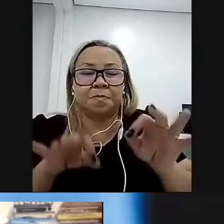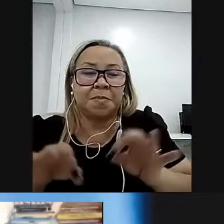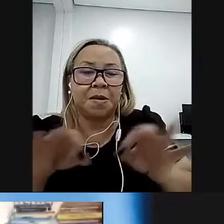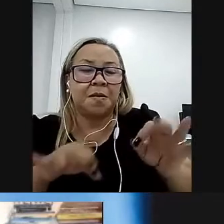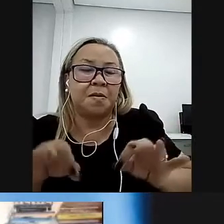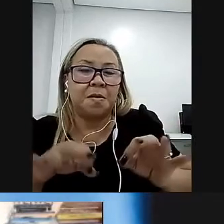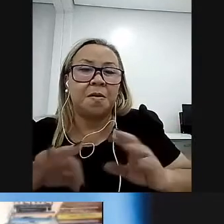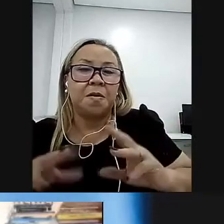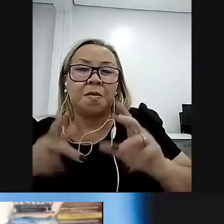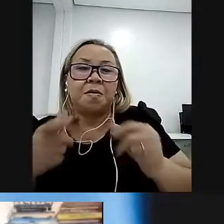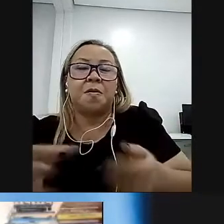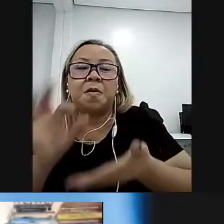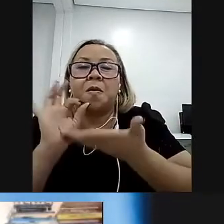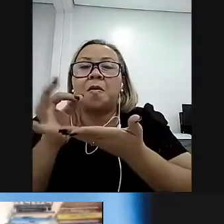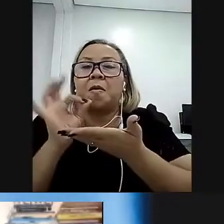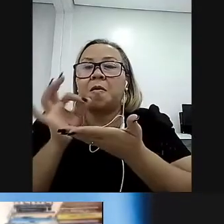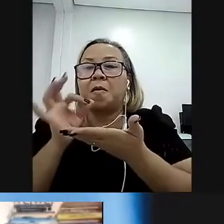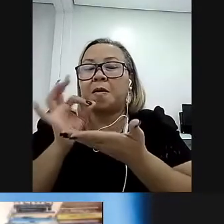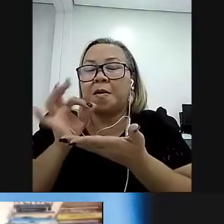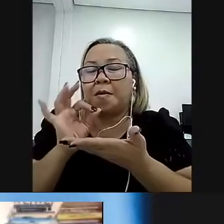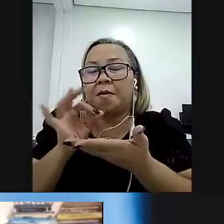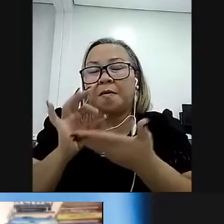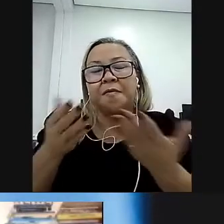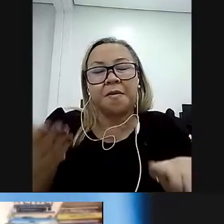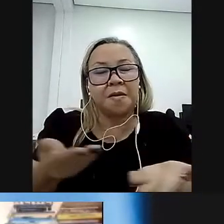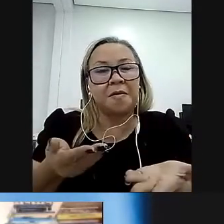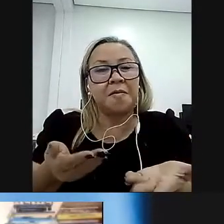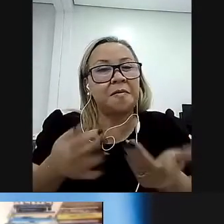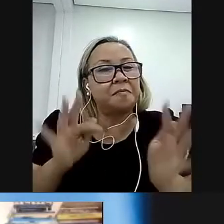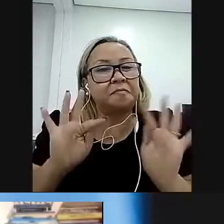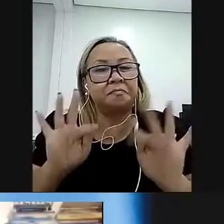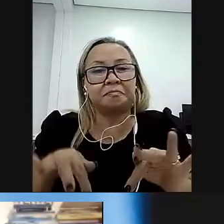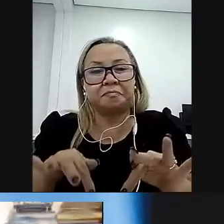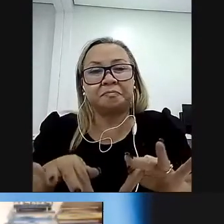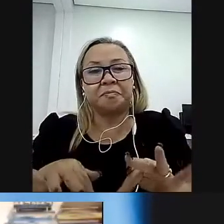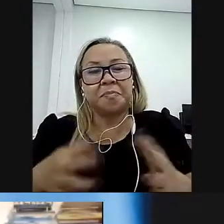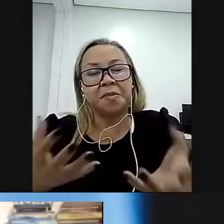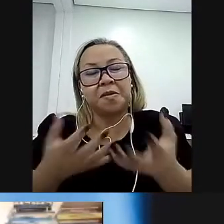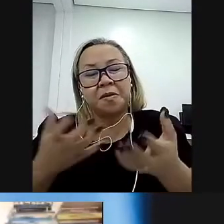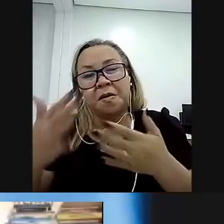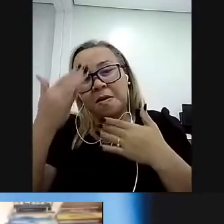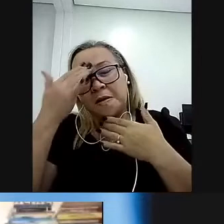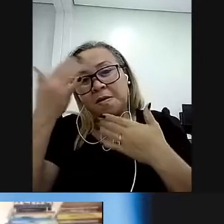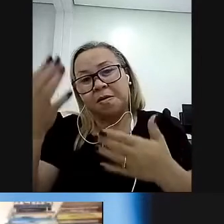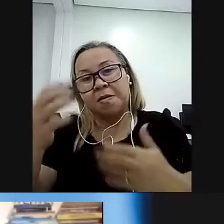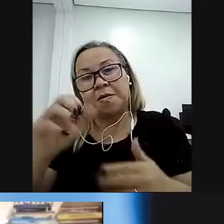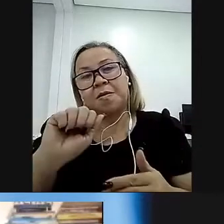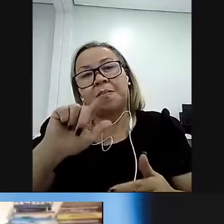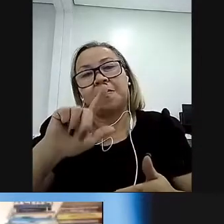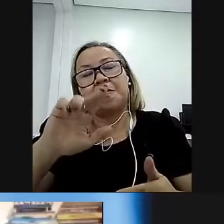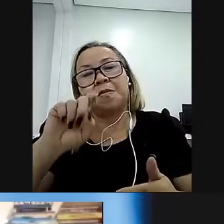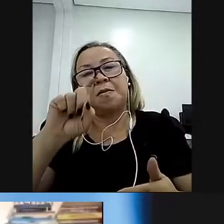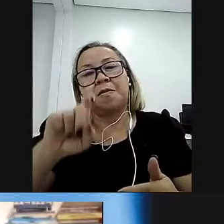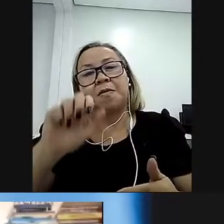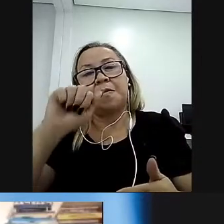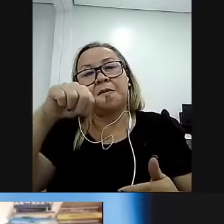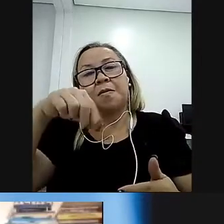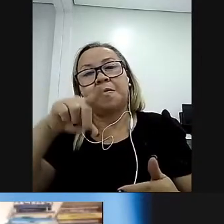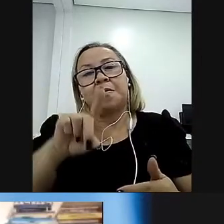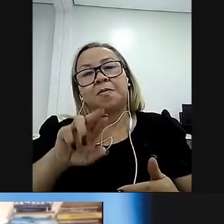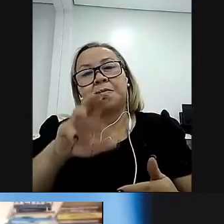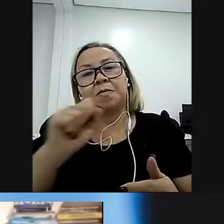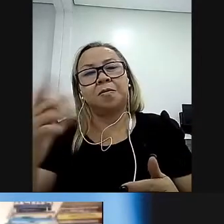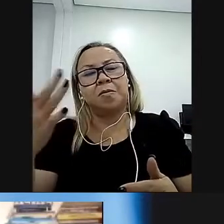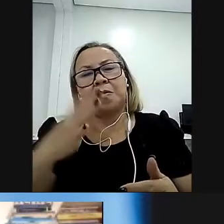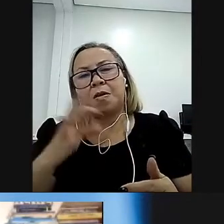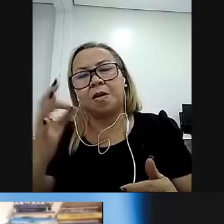tomar um café. E, enfim, queria agradecer também ao Alexandre Rangel, que contribuiu com esses belos vídeos, que